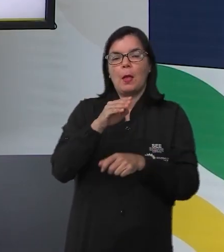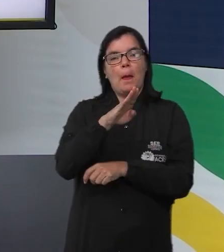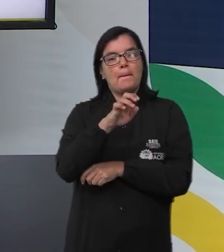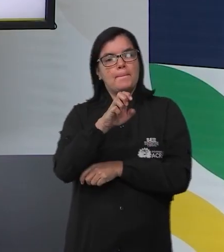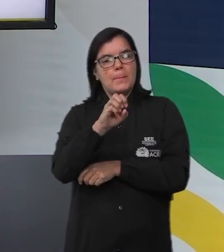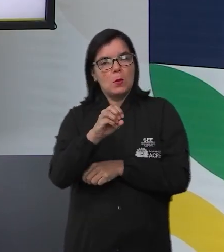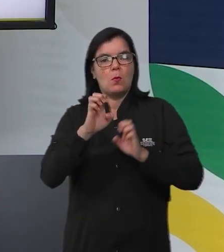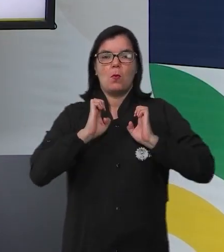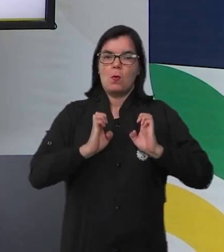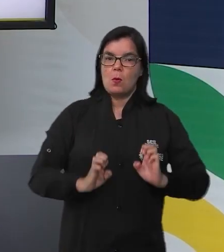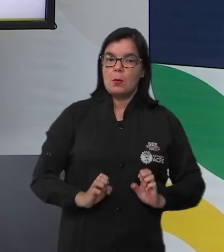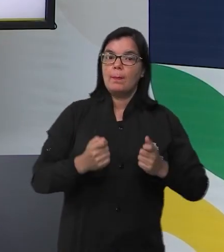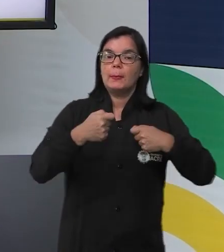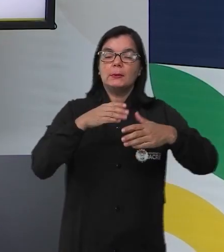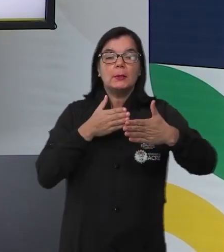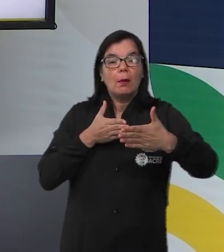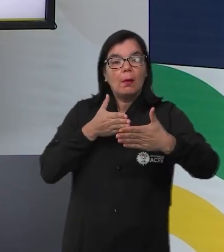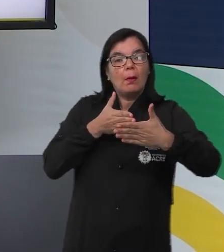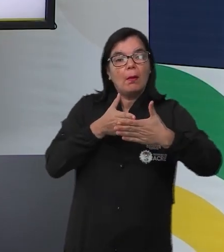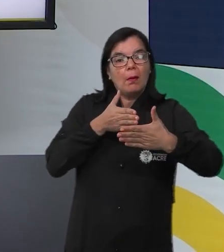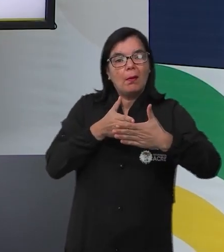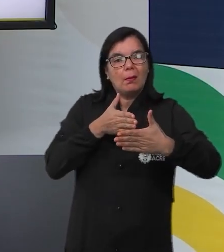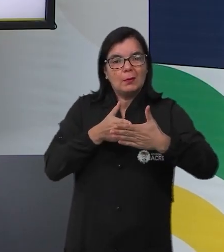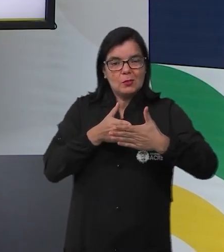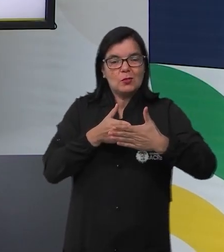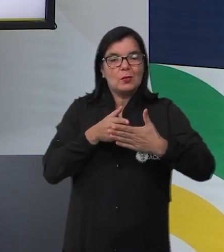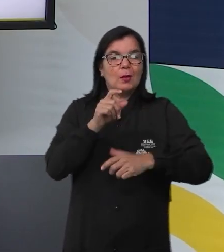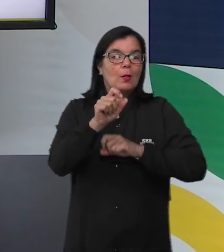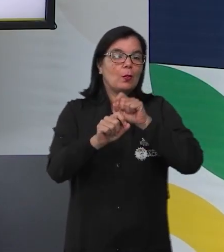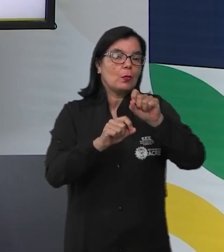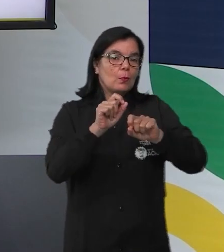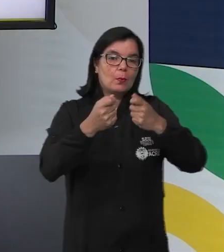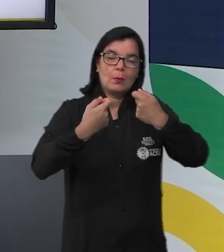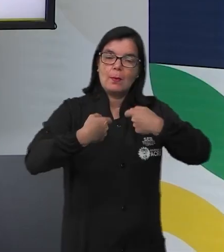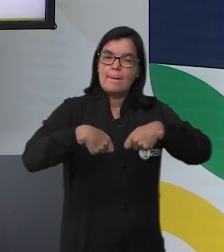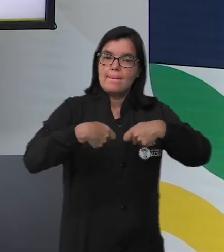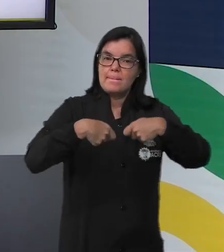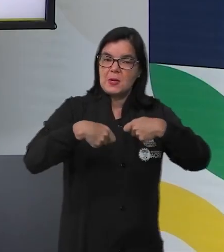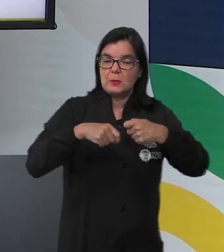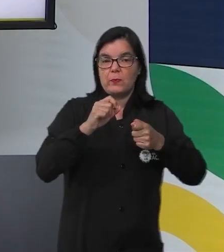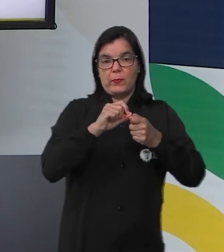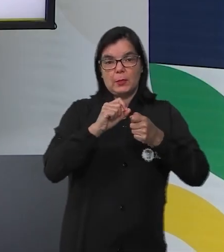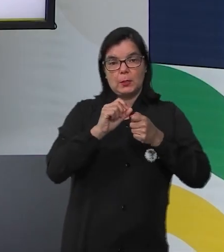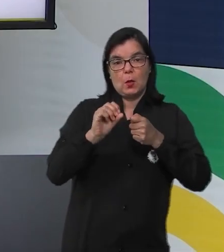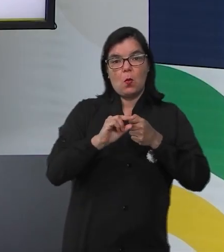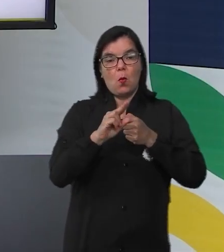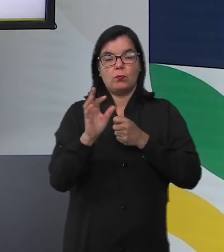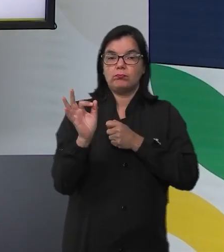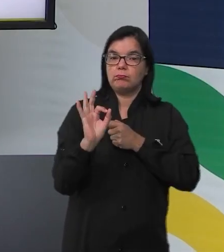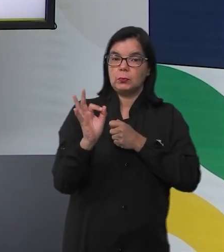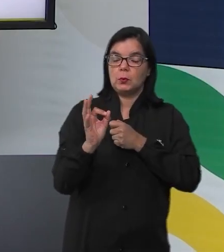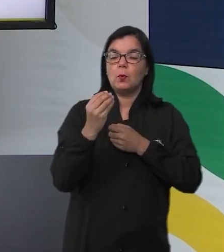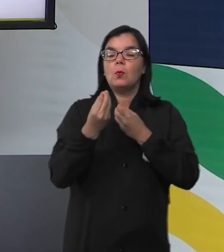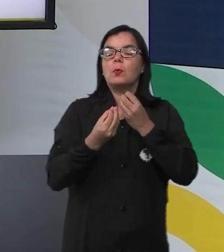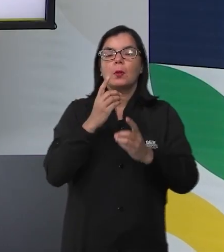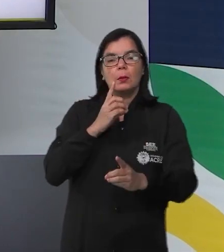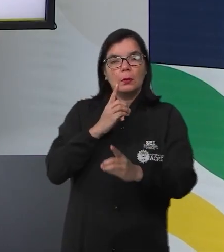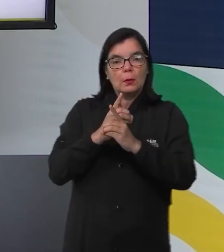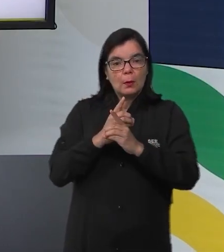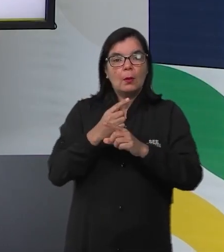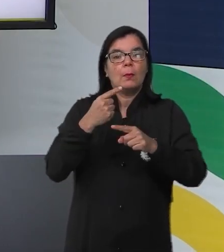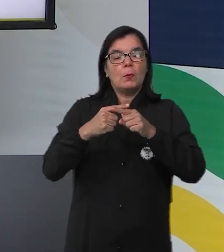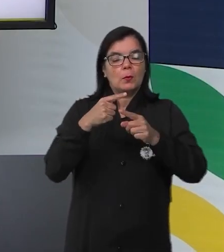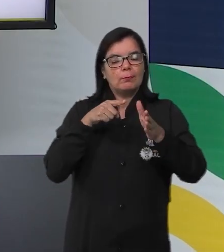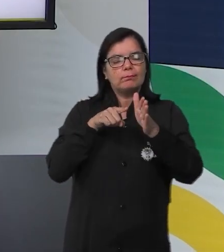ela tem que ter limites, é uma ciência que dá limites no que devemos ou não fazer com o que descobrimos. Até porque